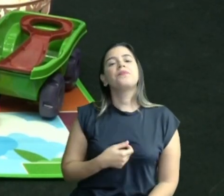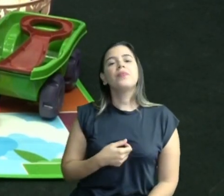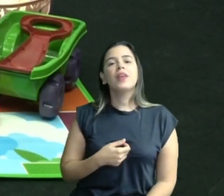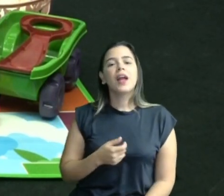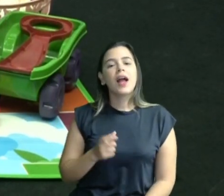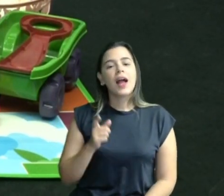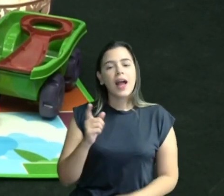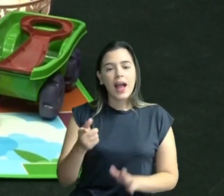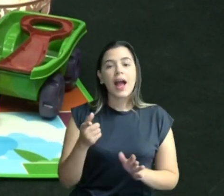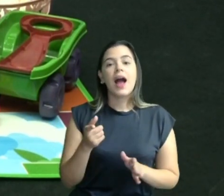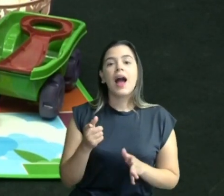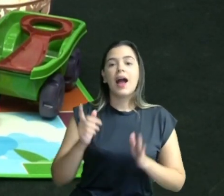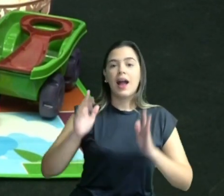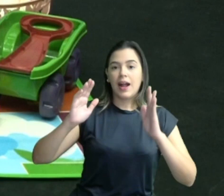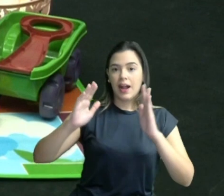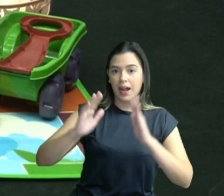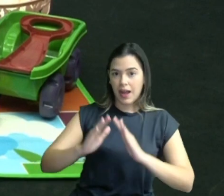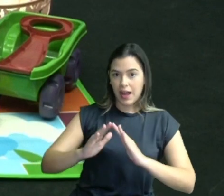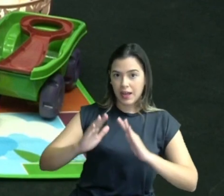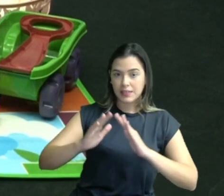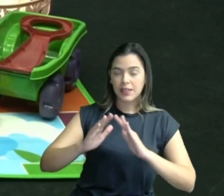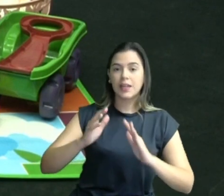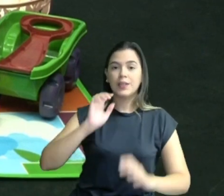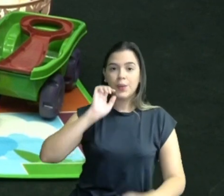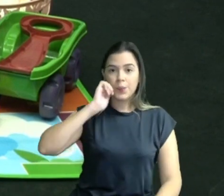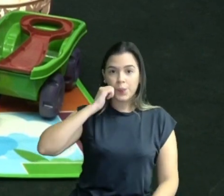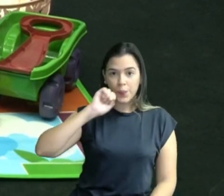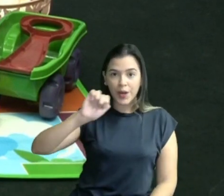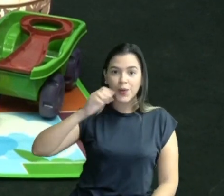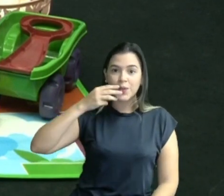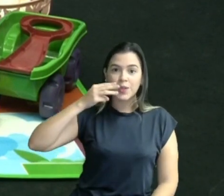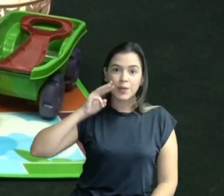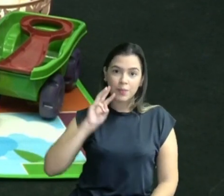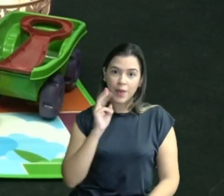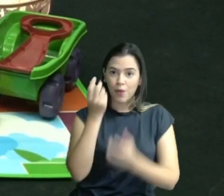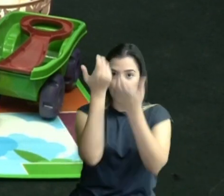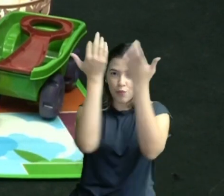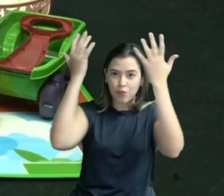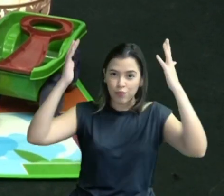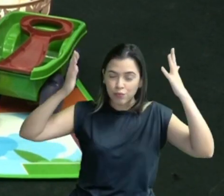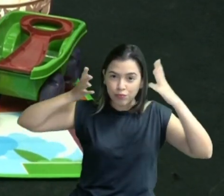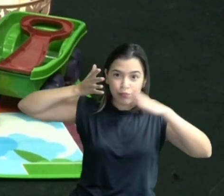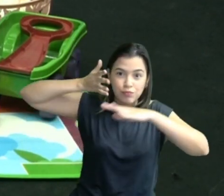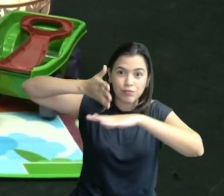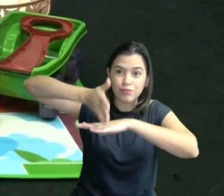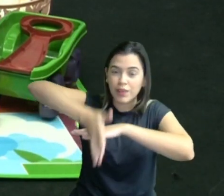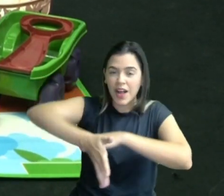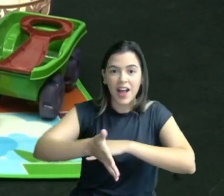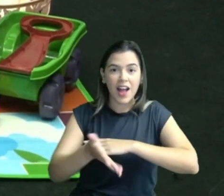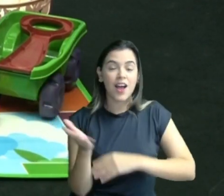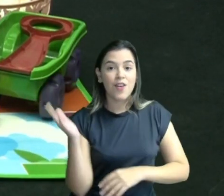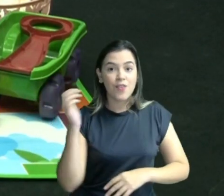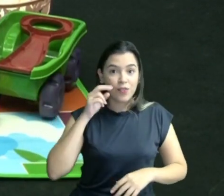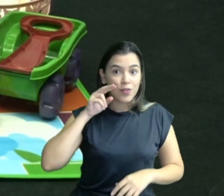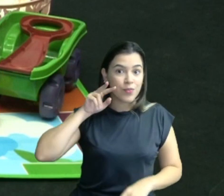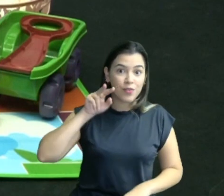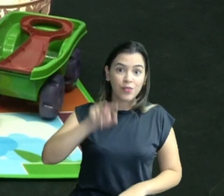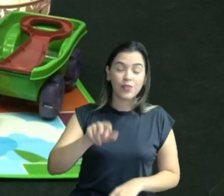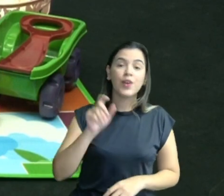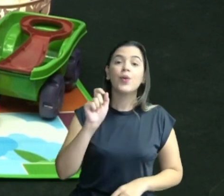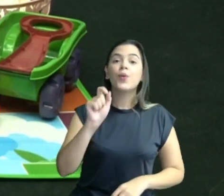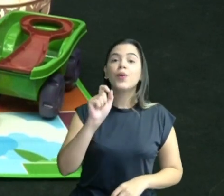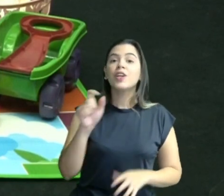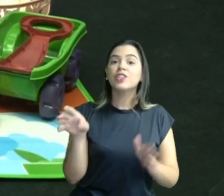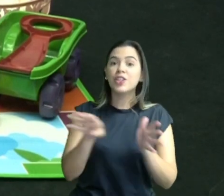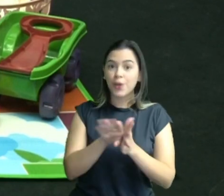orador da casa de pão de mel mato Adentro e vamos ver o que chegou